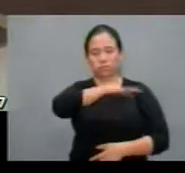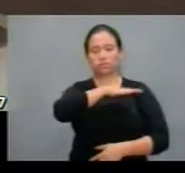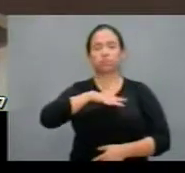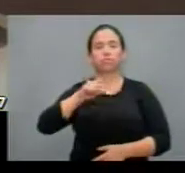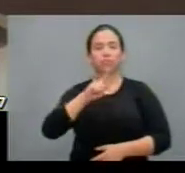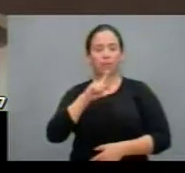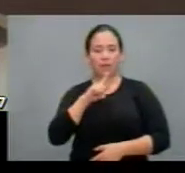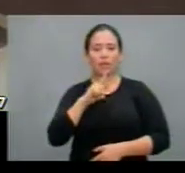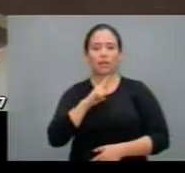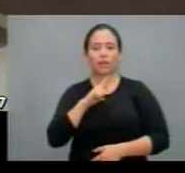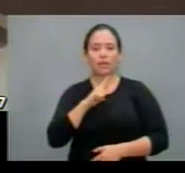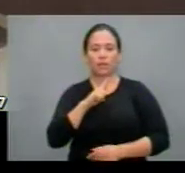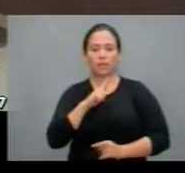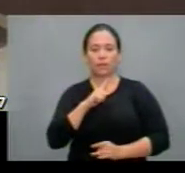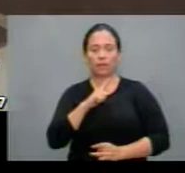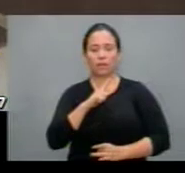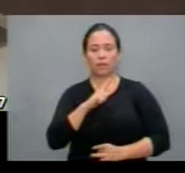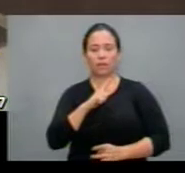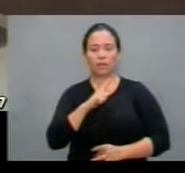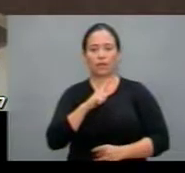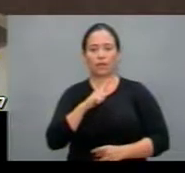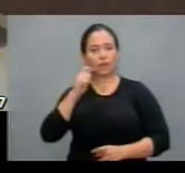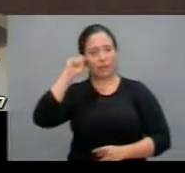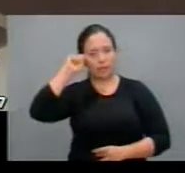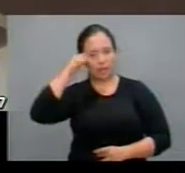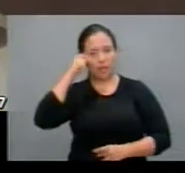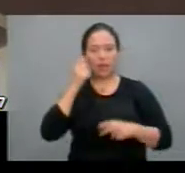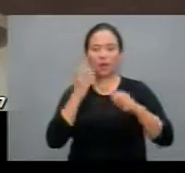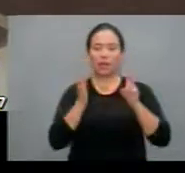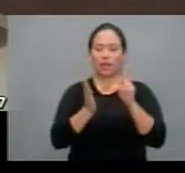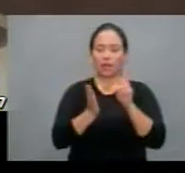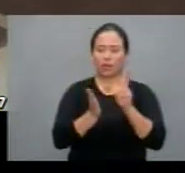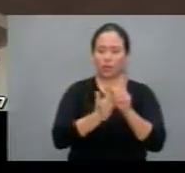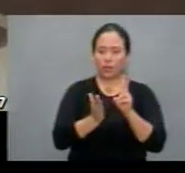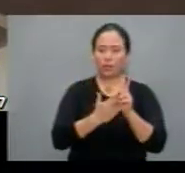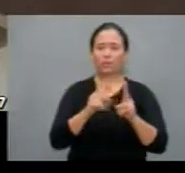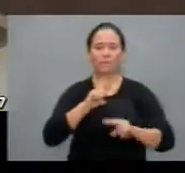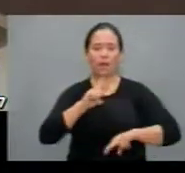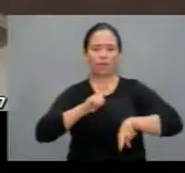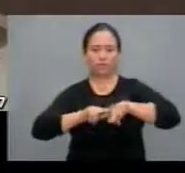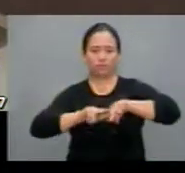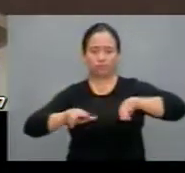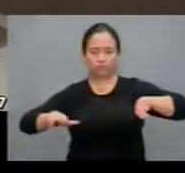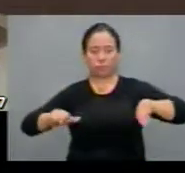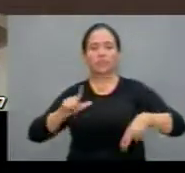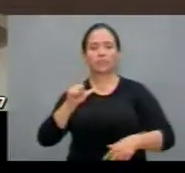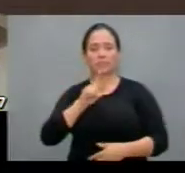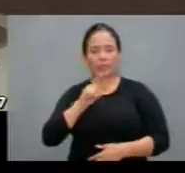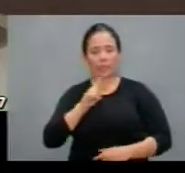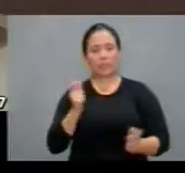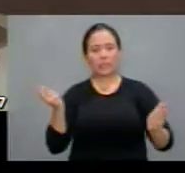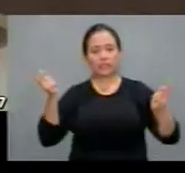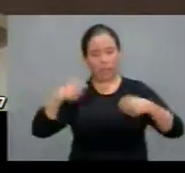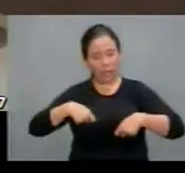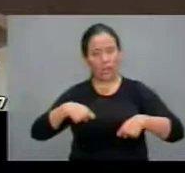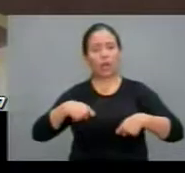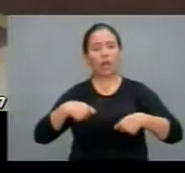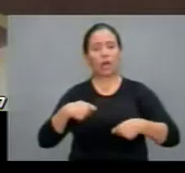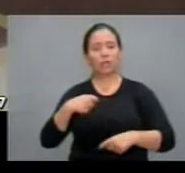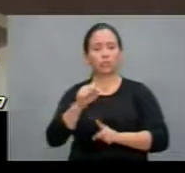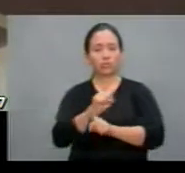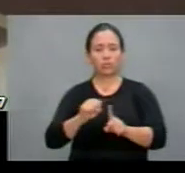os extrativistas, os quilombolas, os indígenas, além da justiça social que podem promover, dando